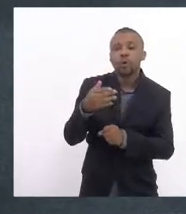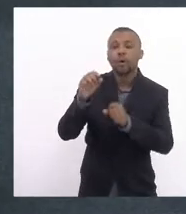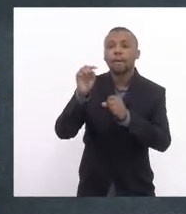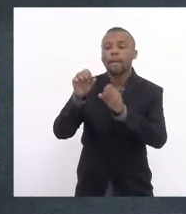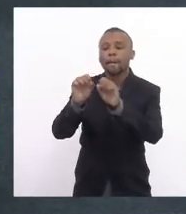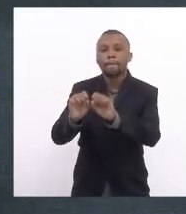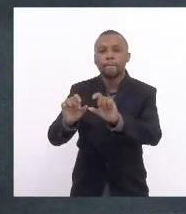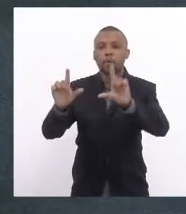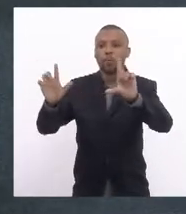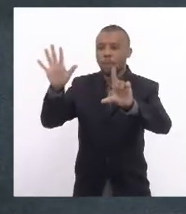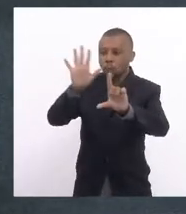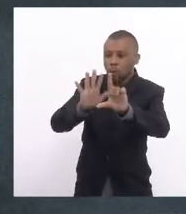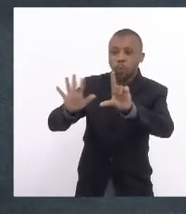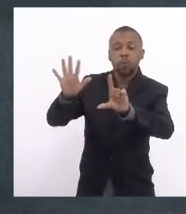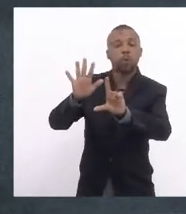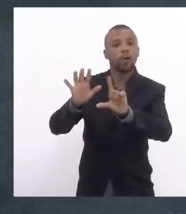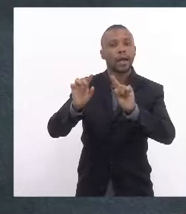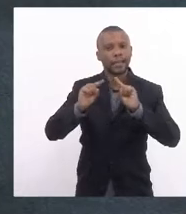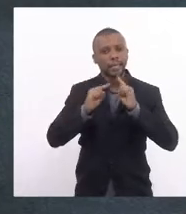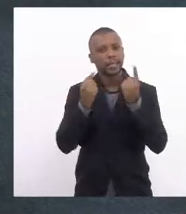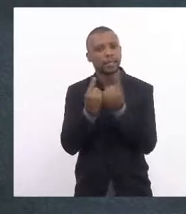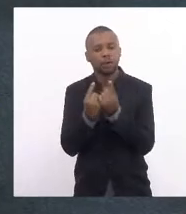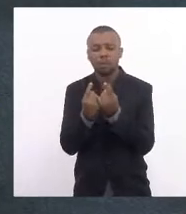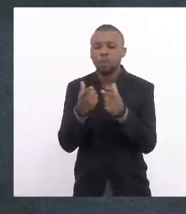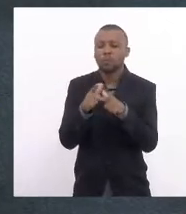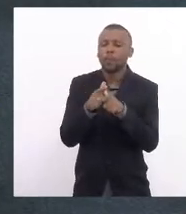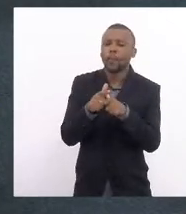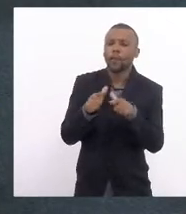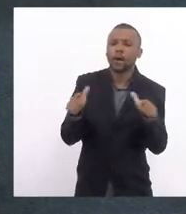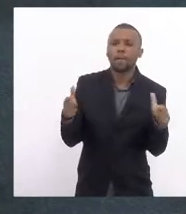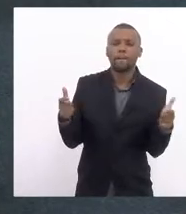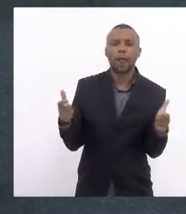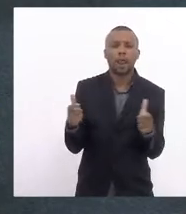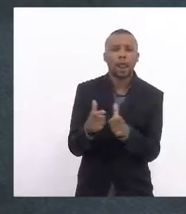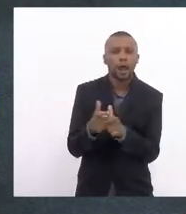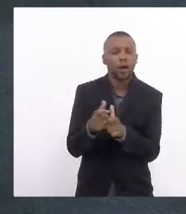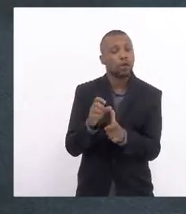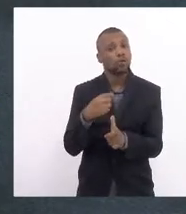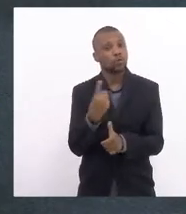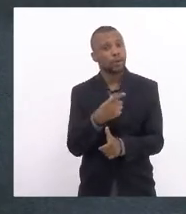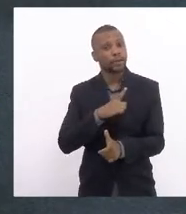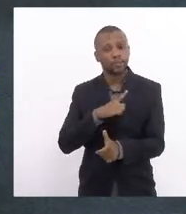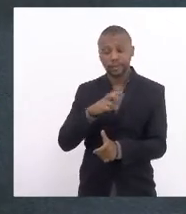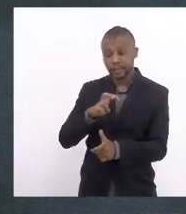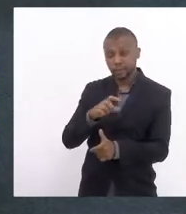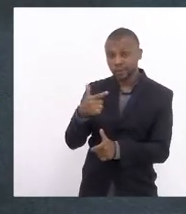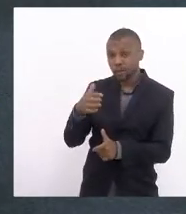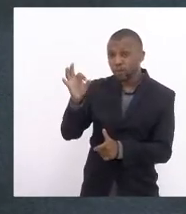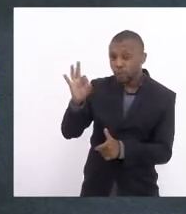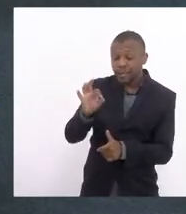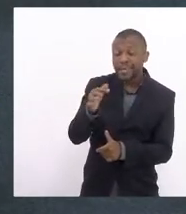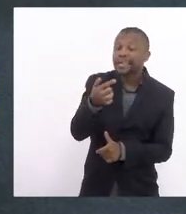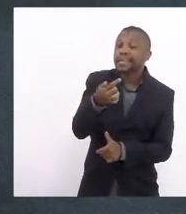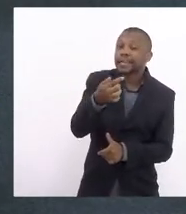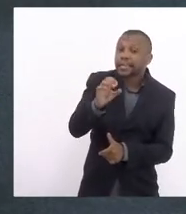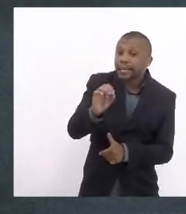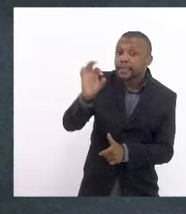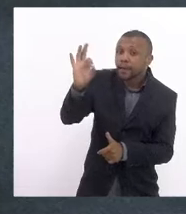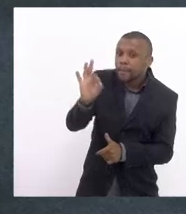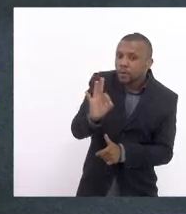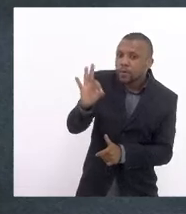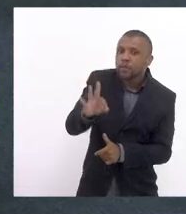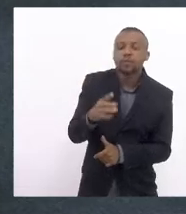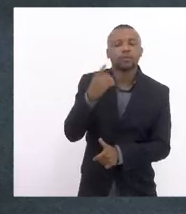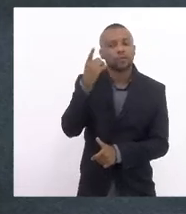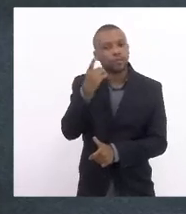Essa sessão não está esvaziada. Nós temos 52%, né, de... Nós temos 70% de deputados presentes